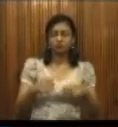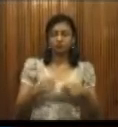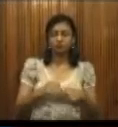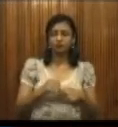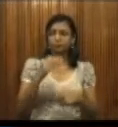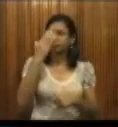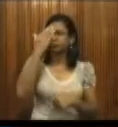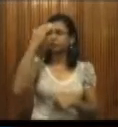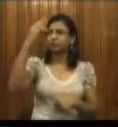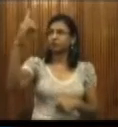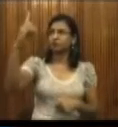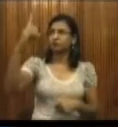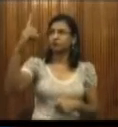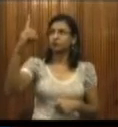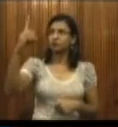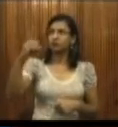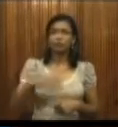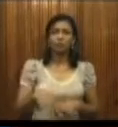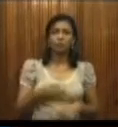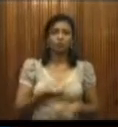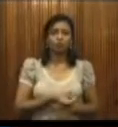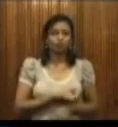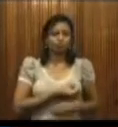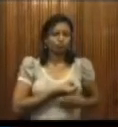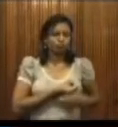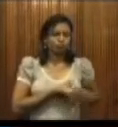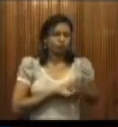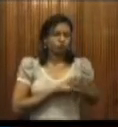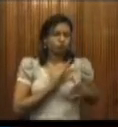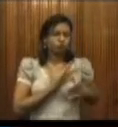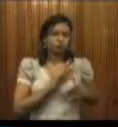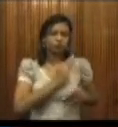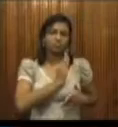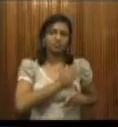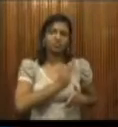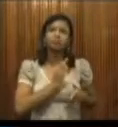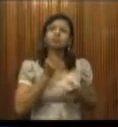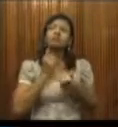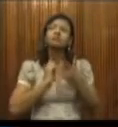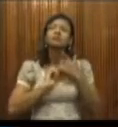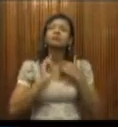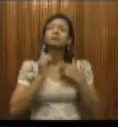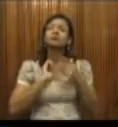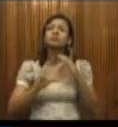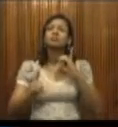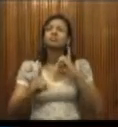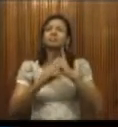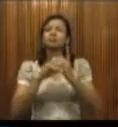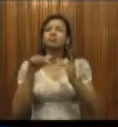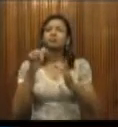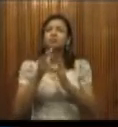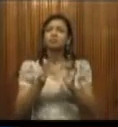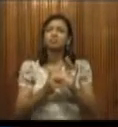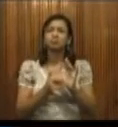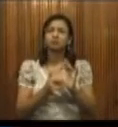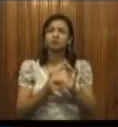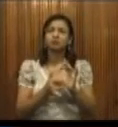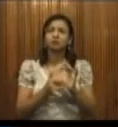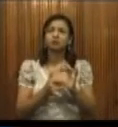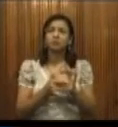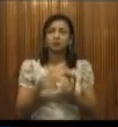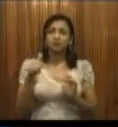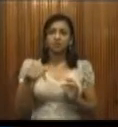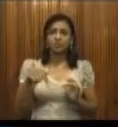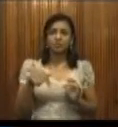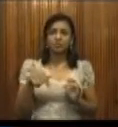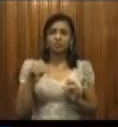a Deus, porque havia isso no coração dele. Porque além dele ter condições dessa vida, ele tinha preocupação com a